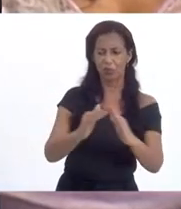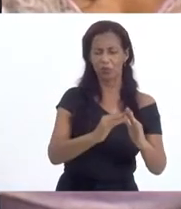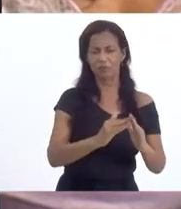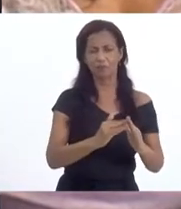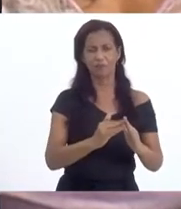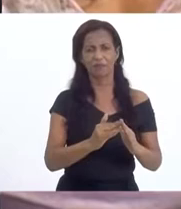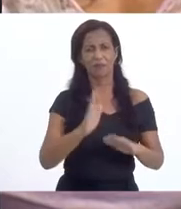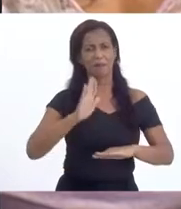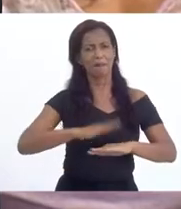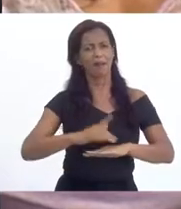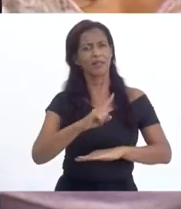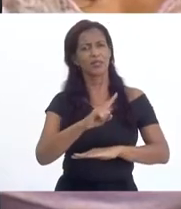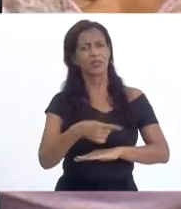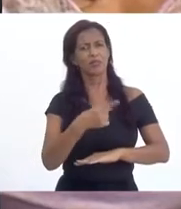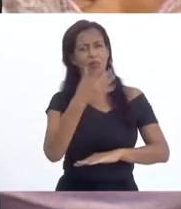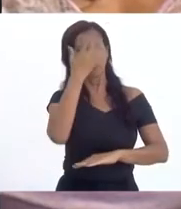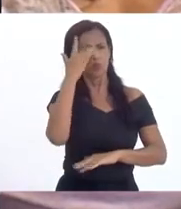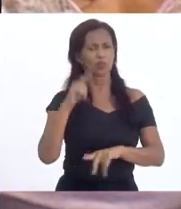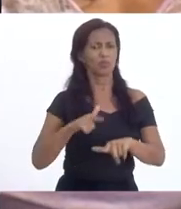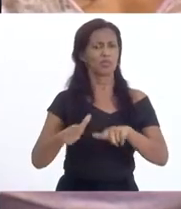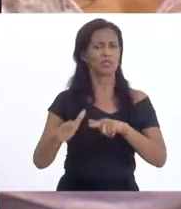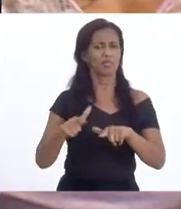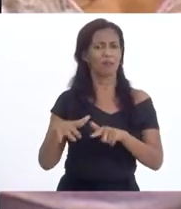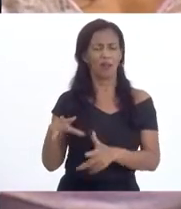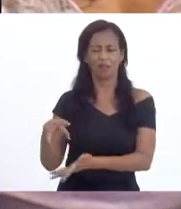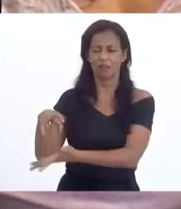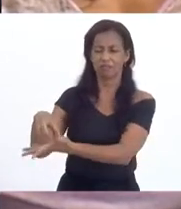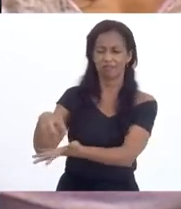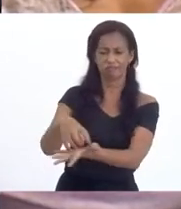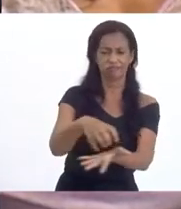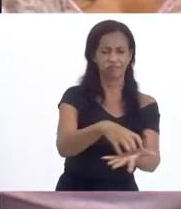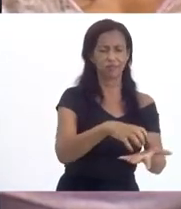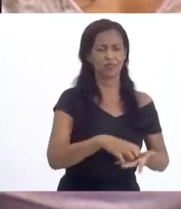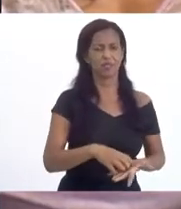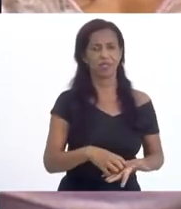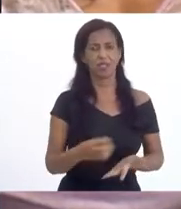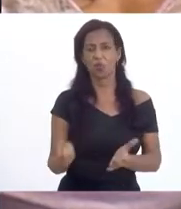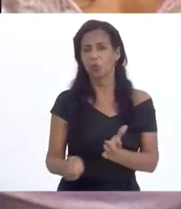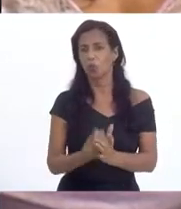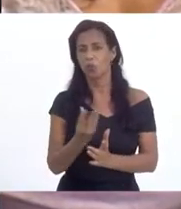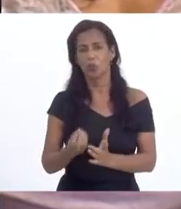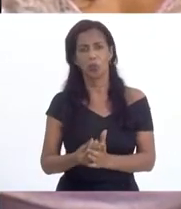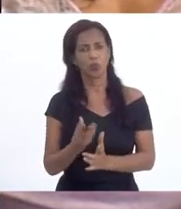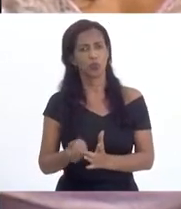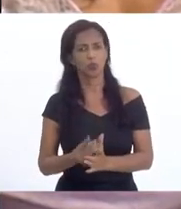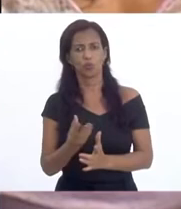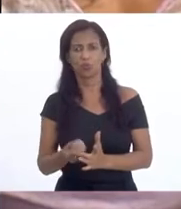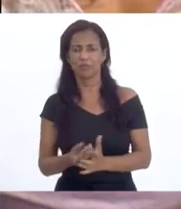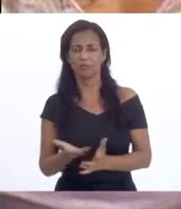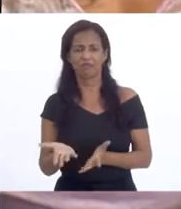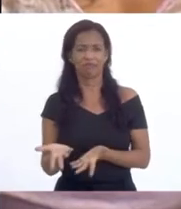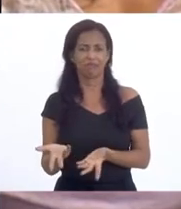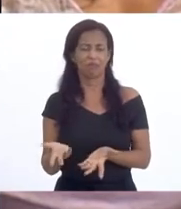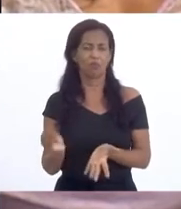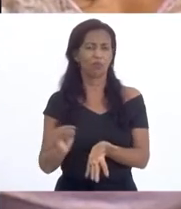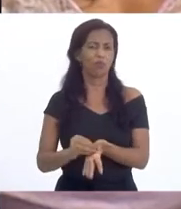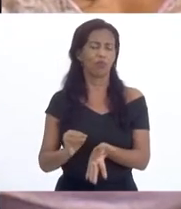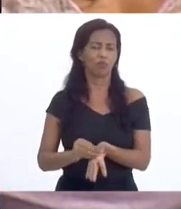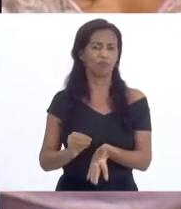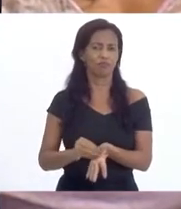mais de 1.000 pessoas trabalham seus lotes e não produzem o que podem produzir por